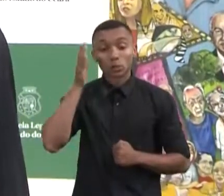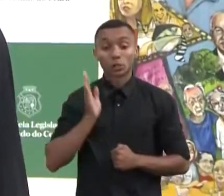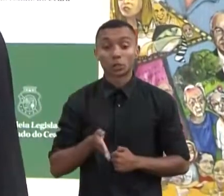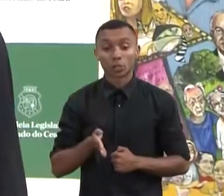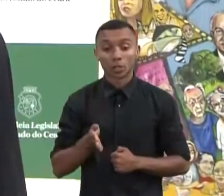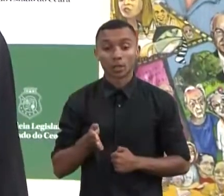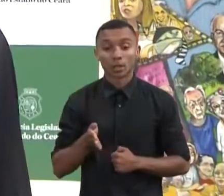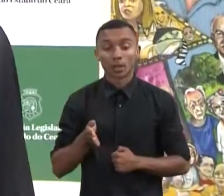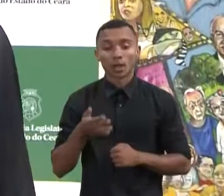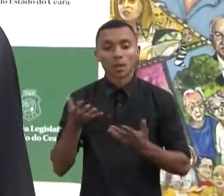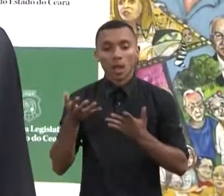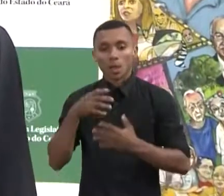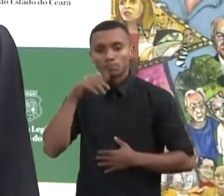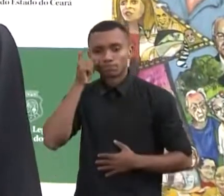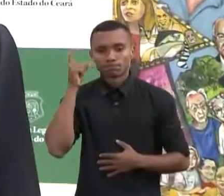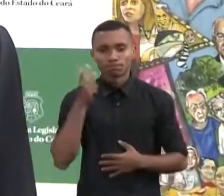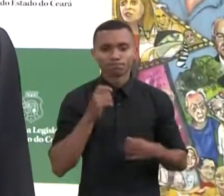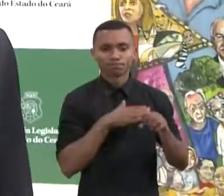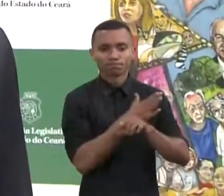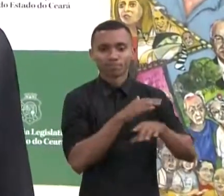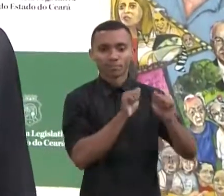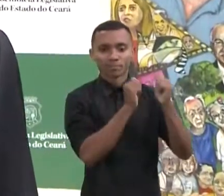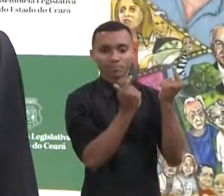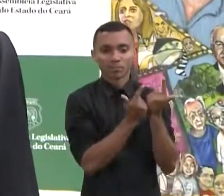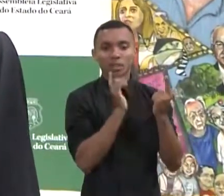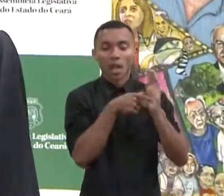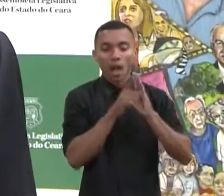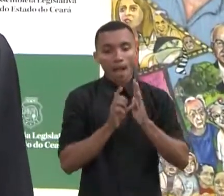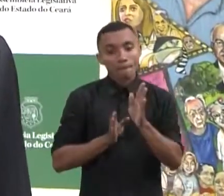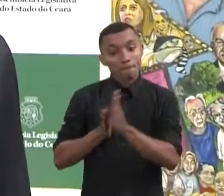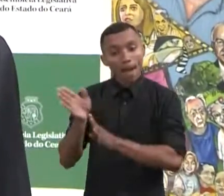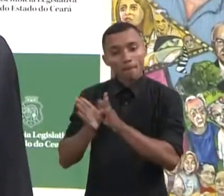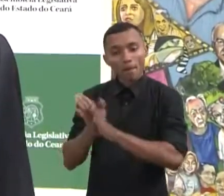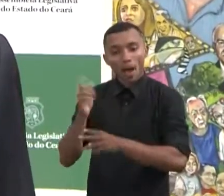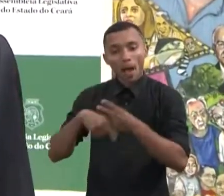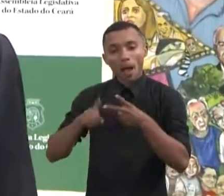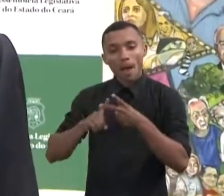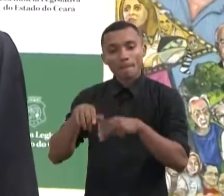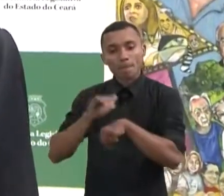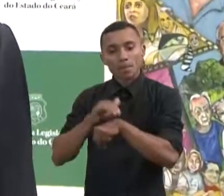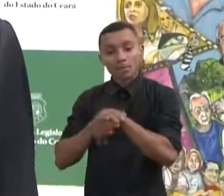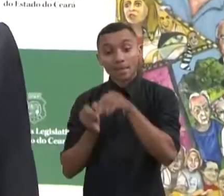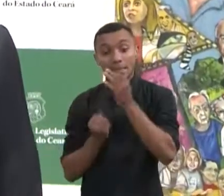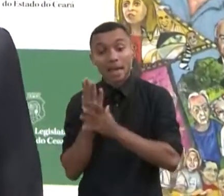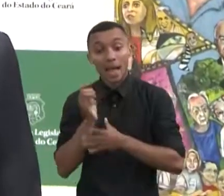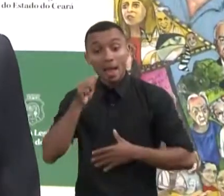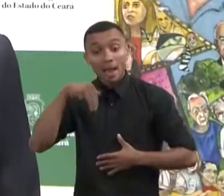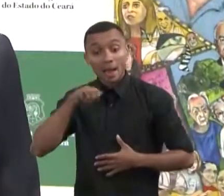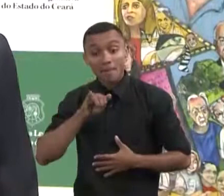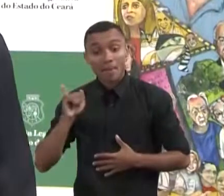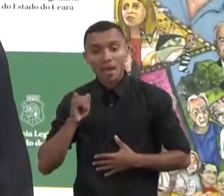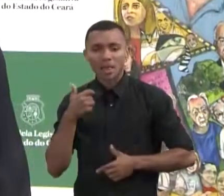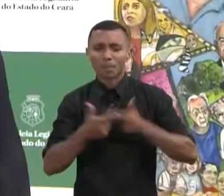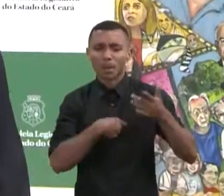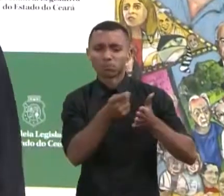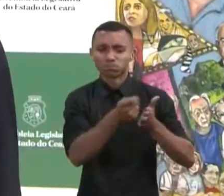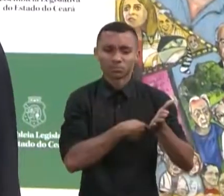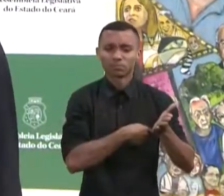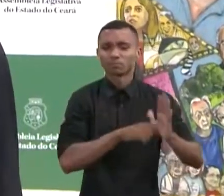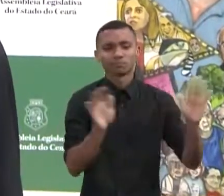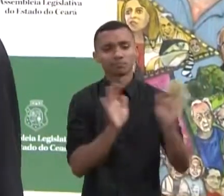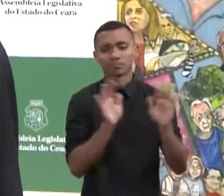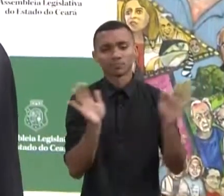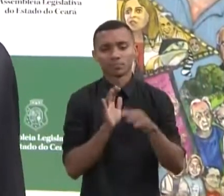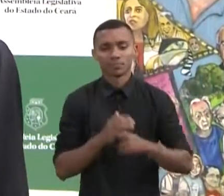está procurando a Assembleia Legislativa, recebendo instruções, fazendo o seu meio, e aí ele não quer mais trabalhar com carteira assinada. Por